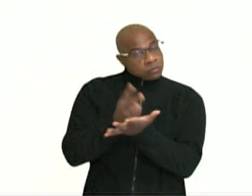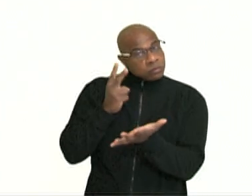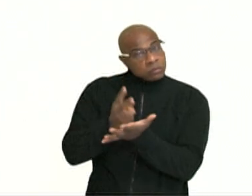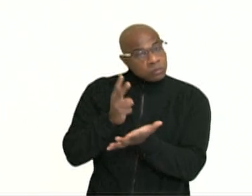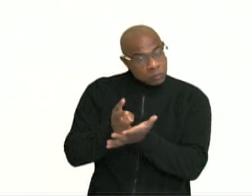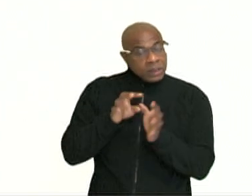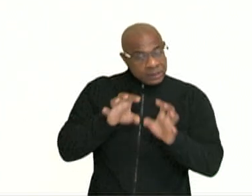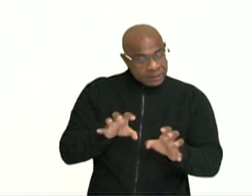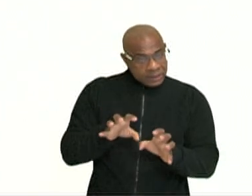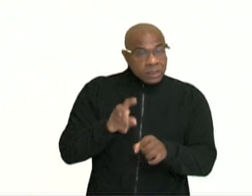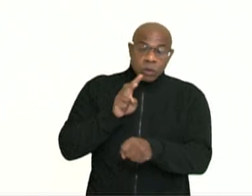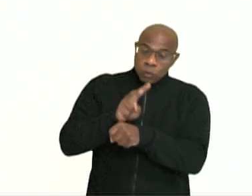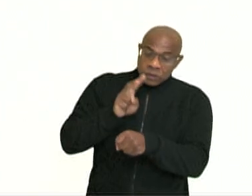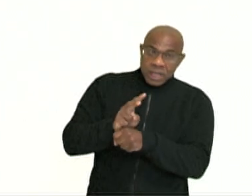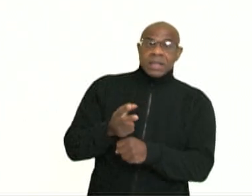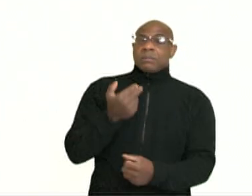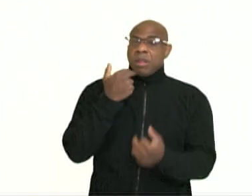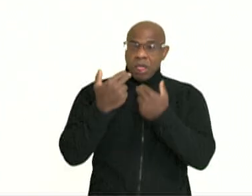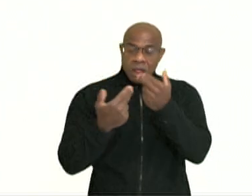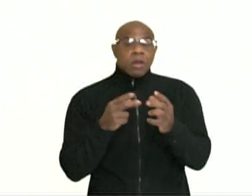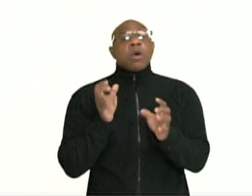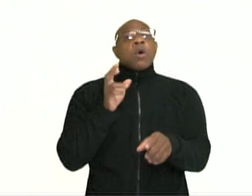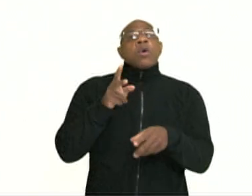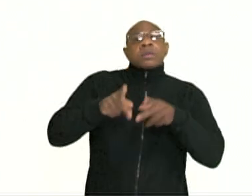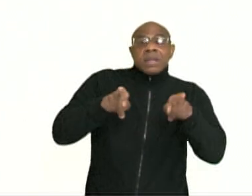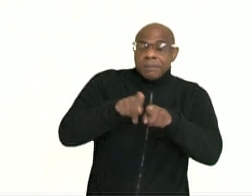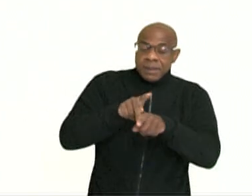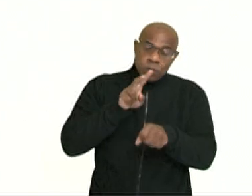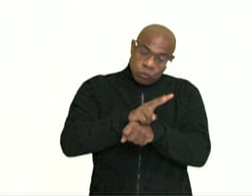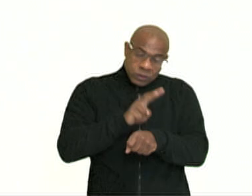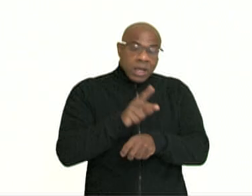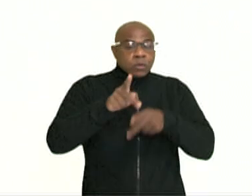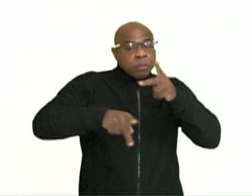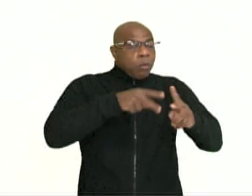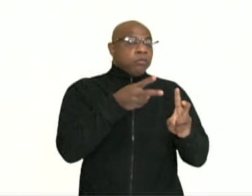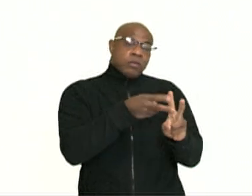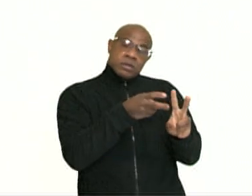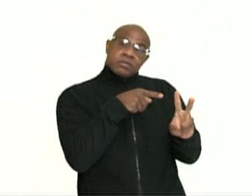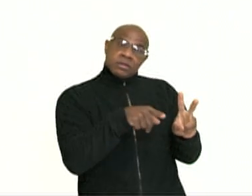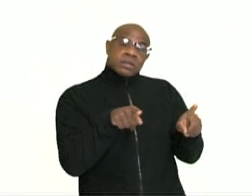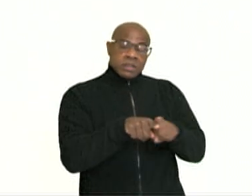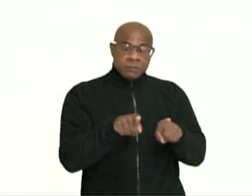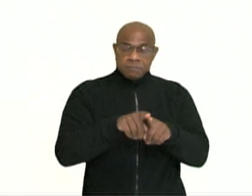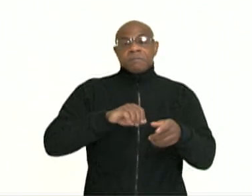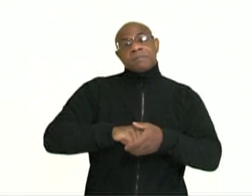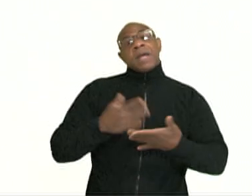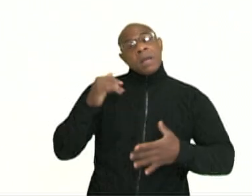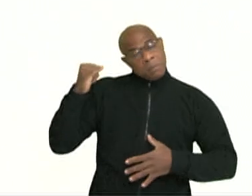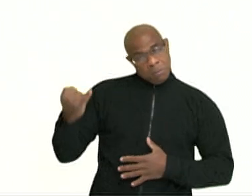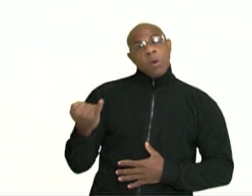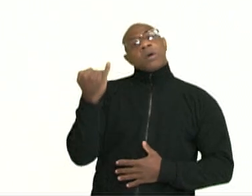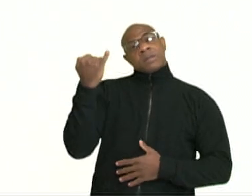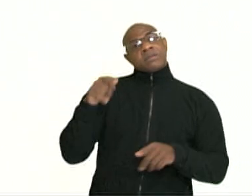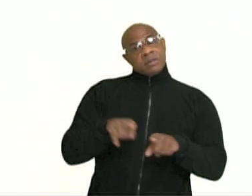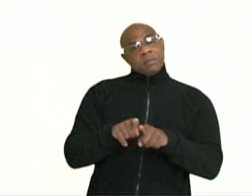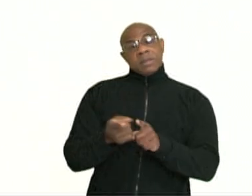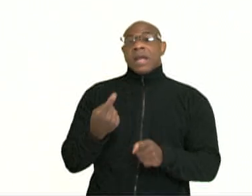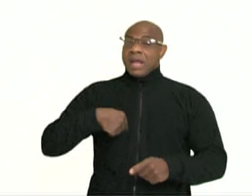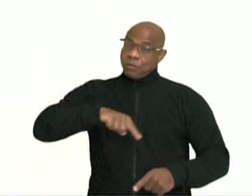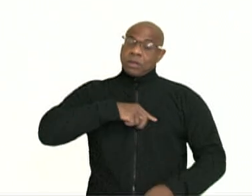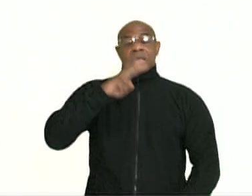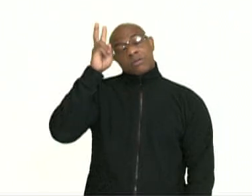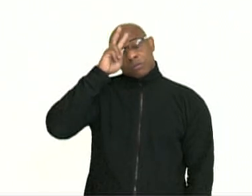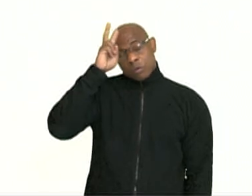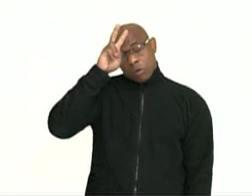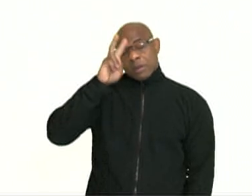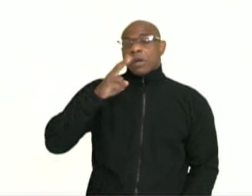né, a tradição dos povos indígenas, que continue se falando, né, a língua indígena, que é muito importante, faz parte da nossa história, da